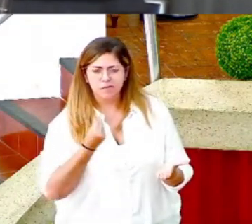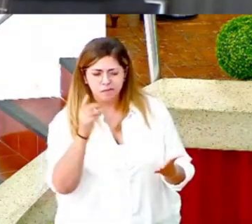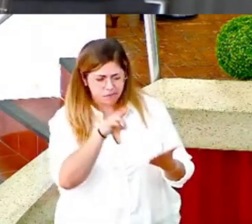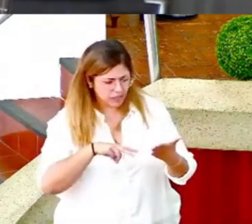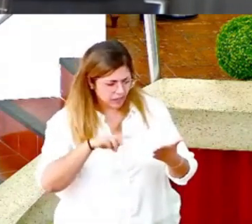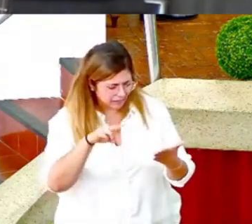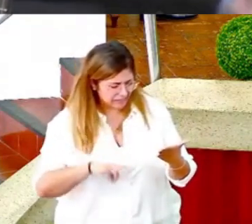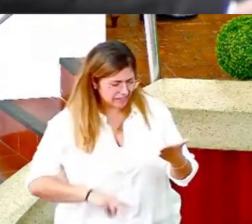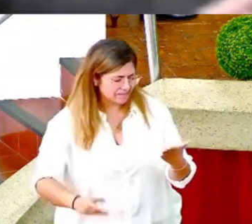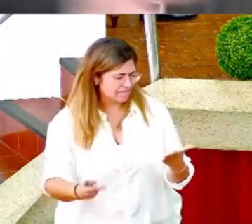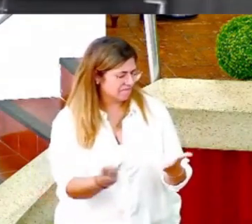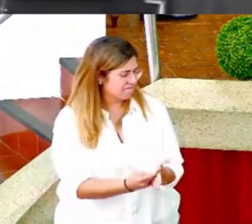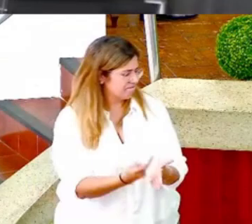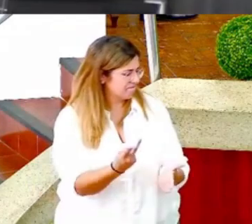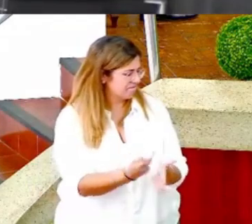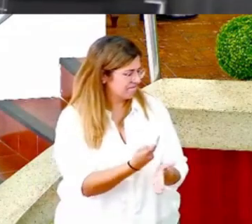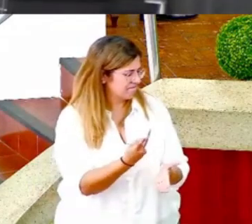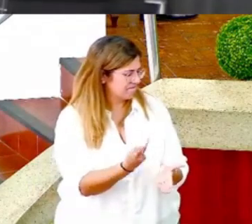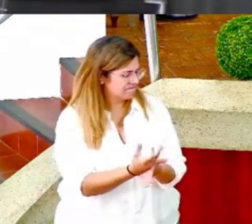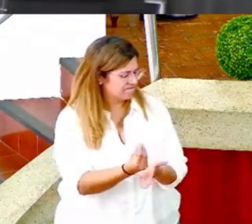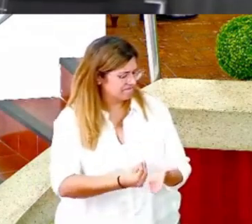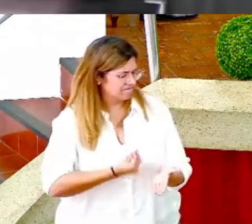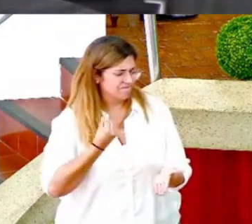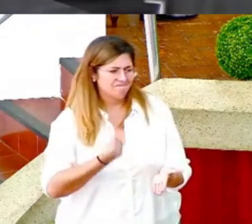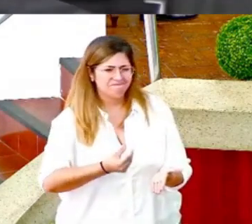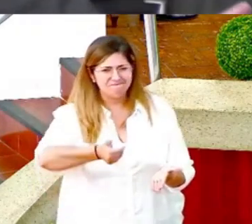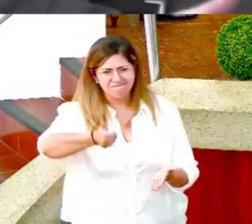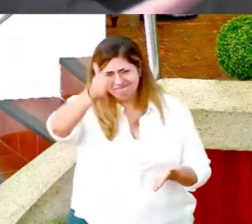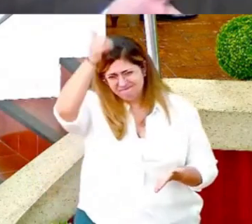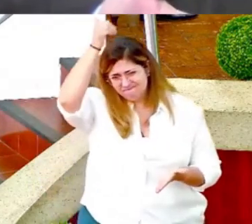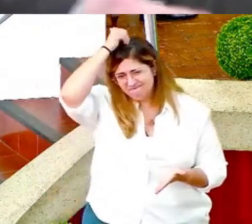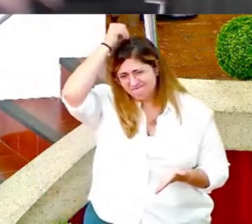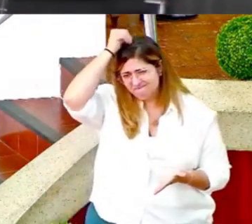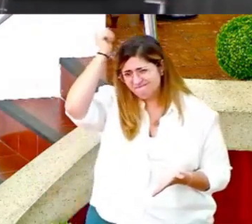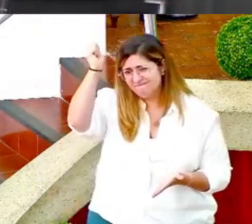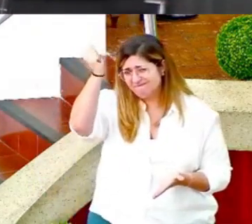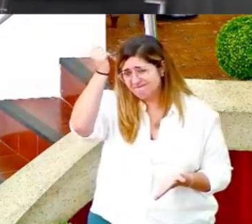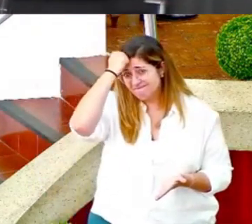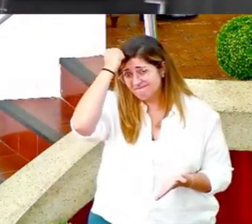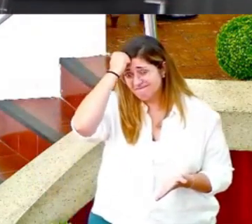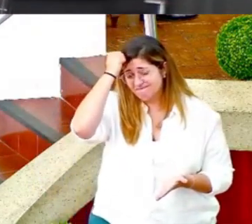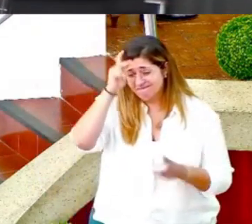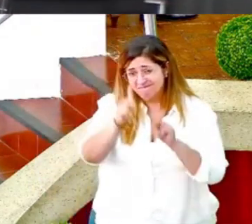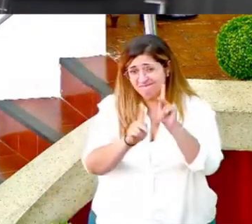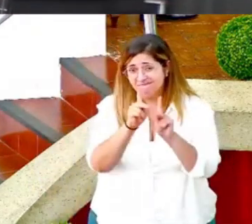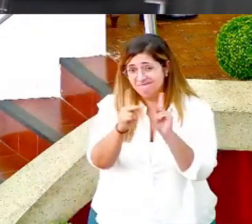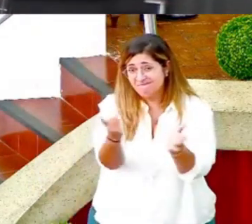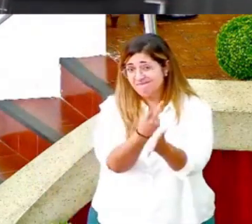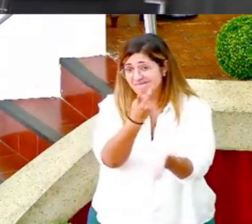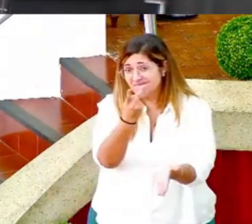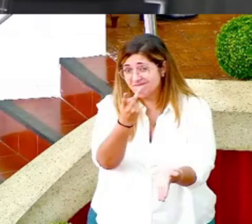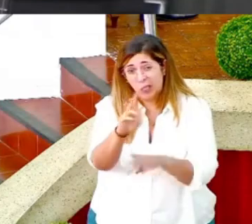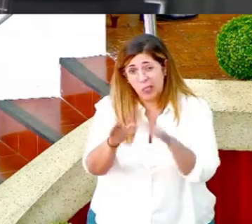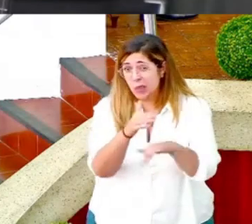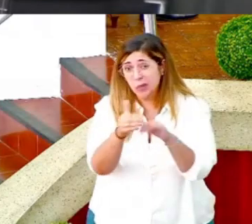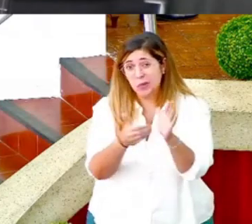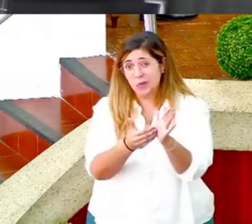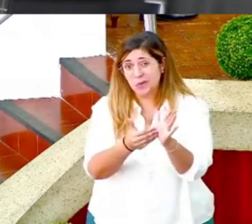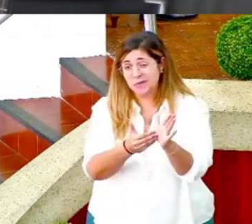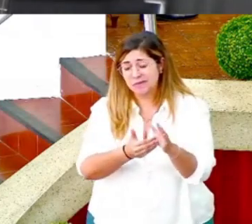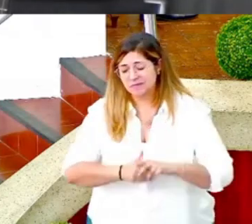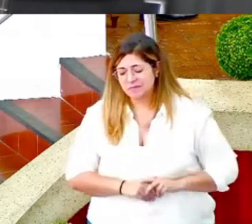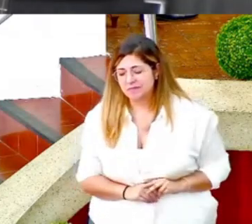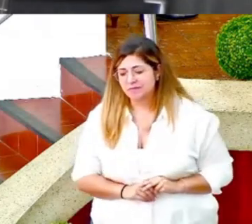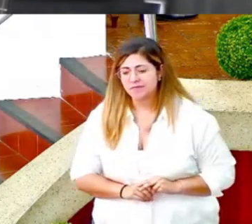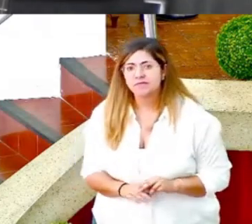minha vida está errada, meu povo está errado, está tudo errado. Já pensou? O que será